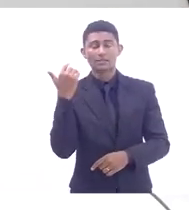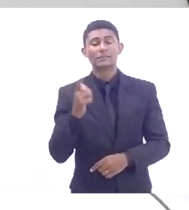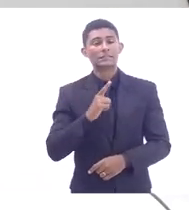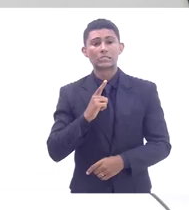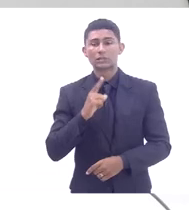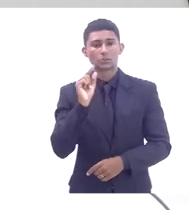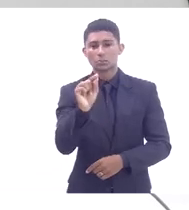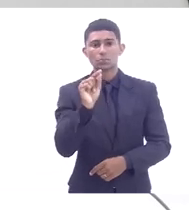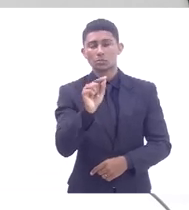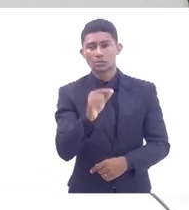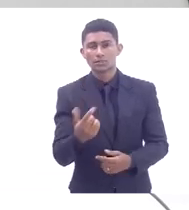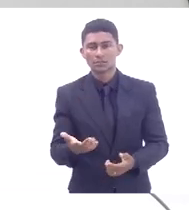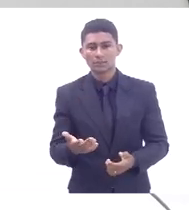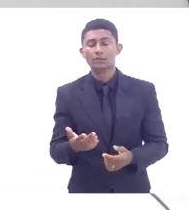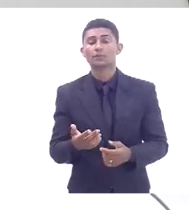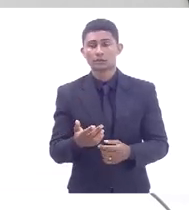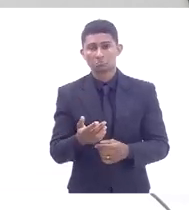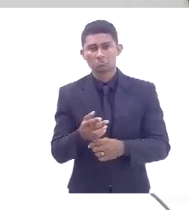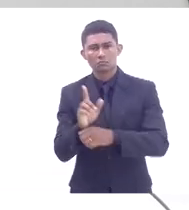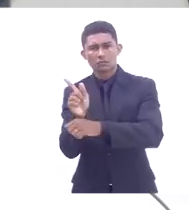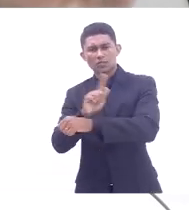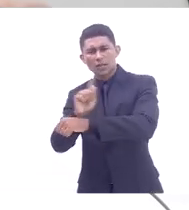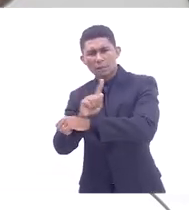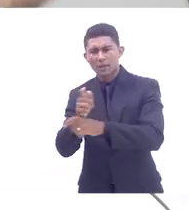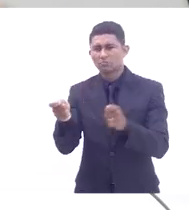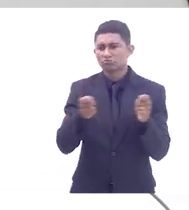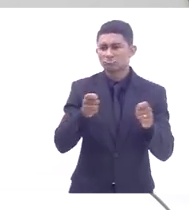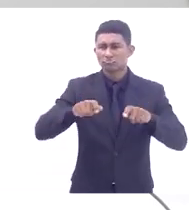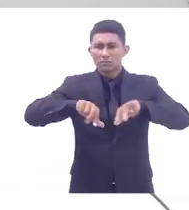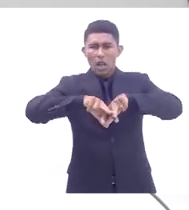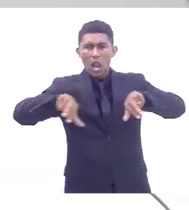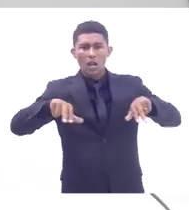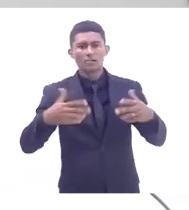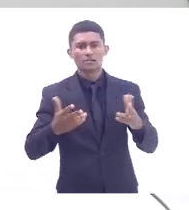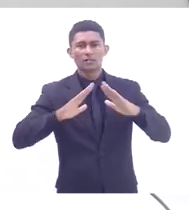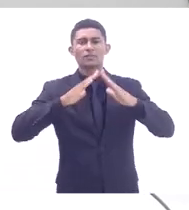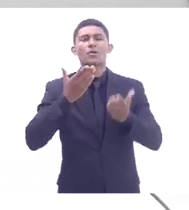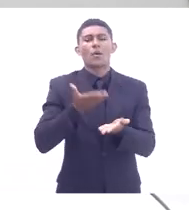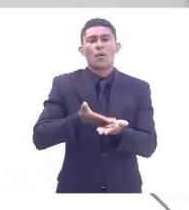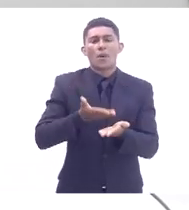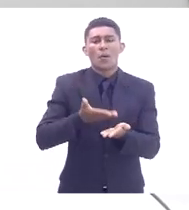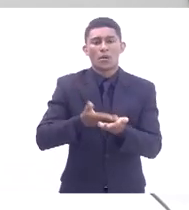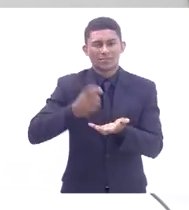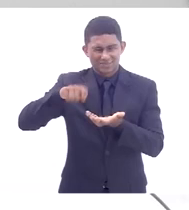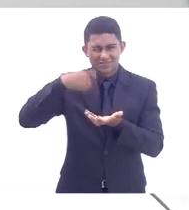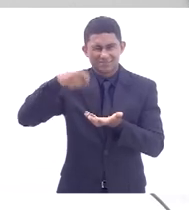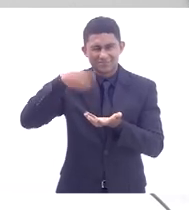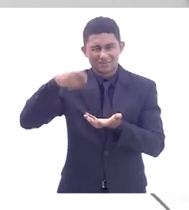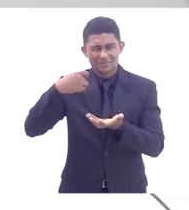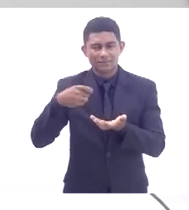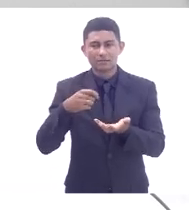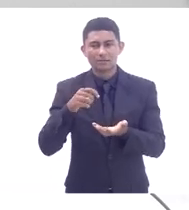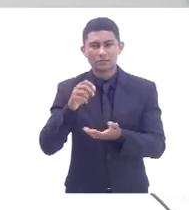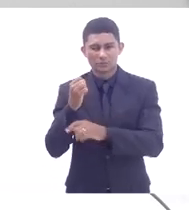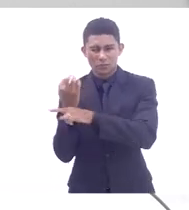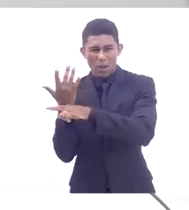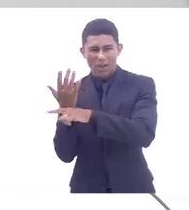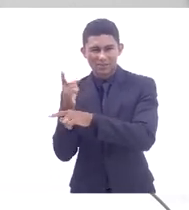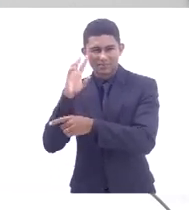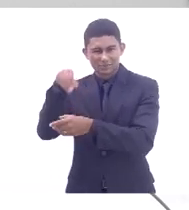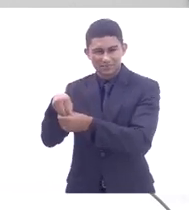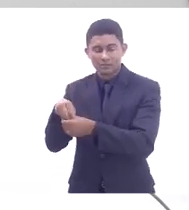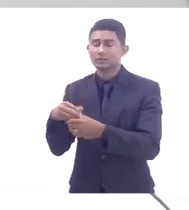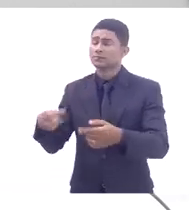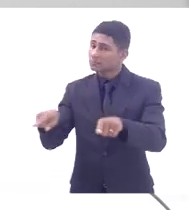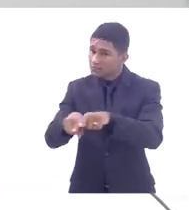equacionar o g e tu é do serviço de alimentação escolar em fim de alimentação aniversário do Bandejão Então queria trazer